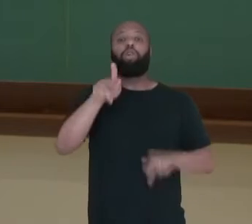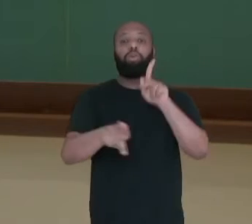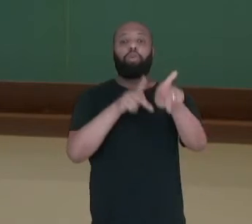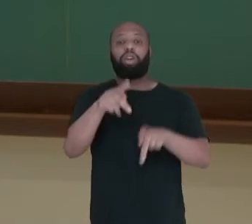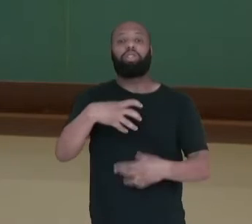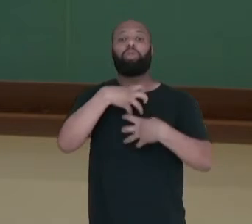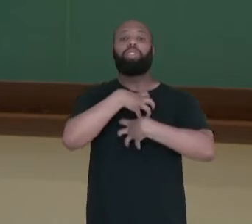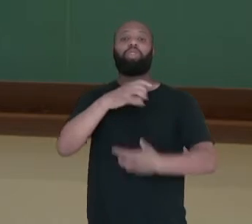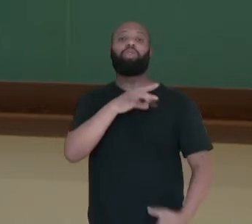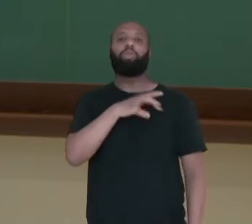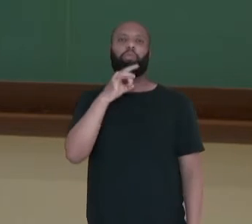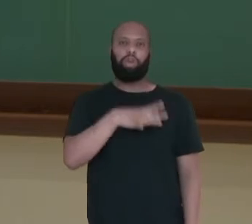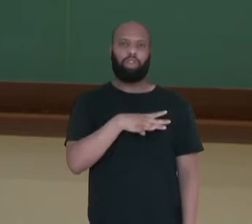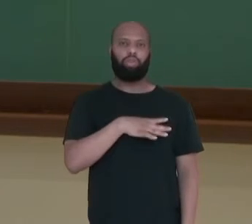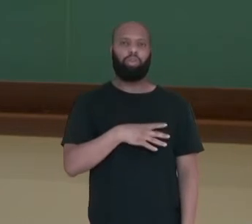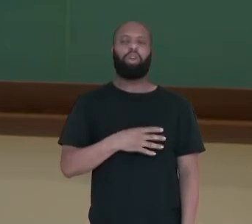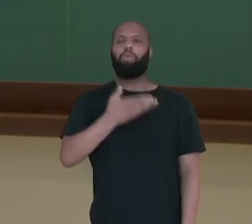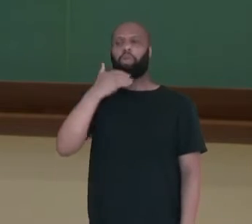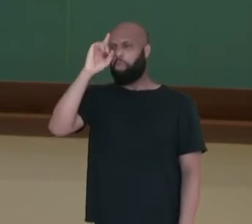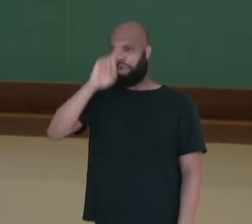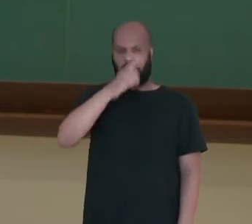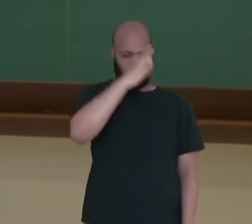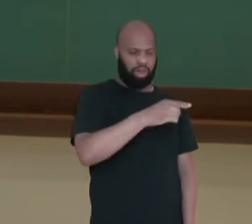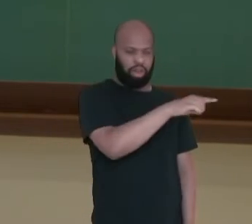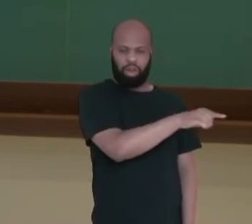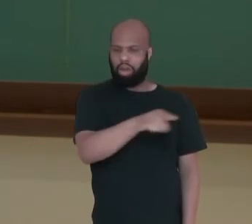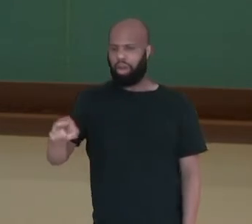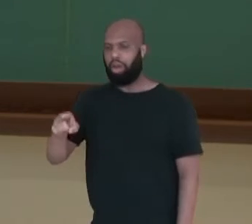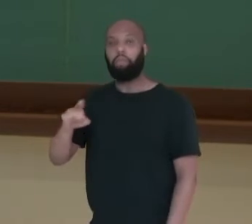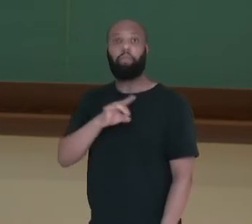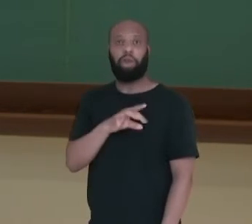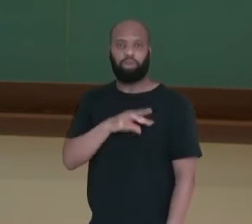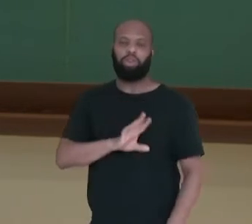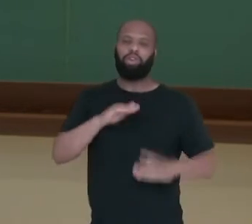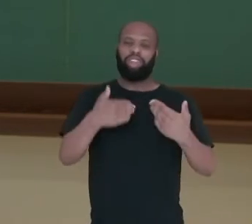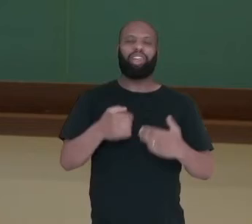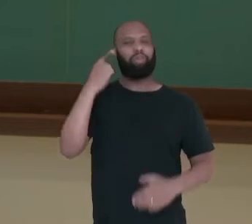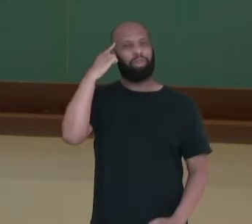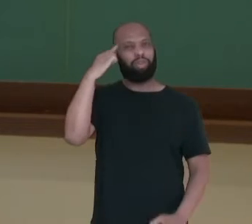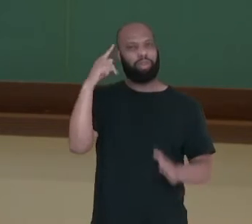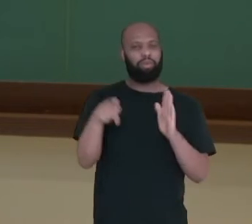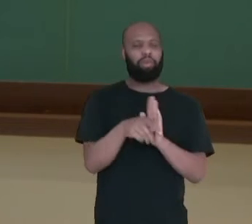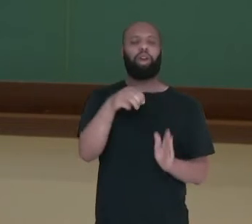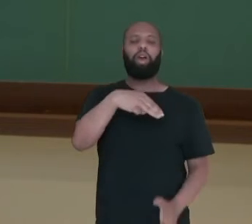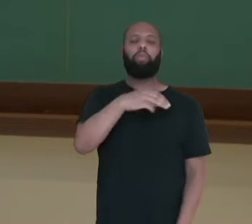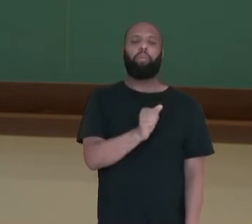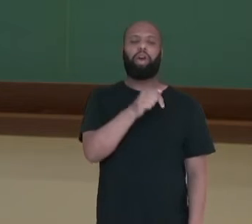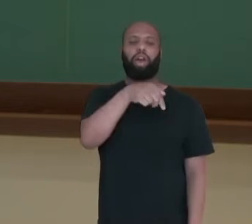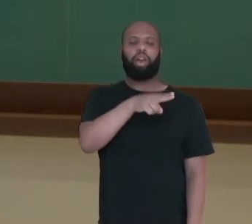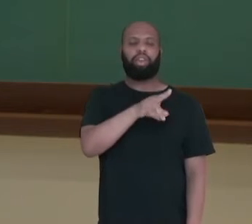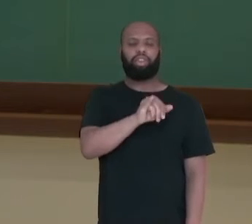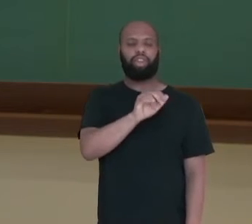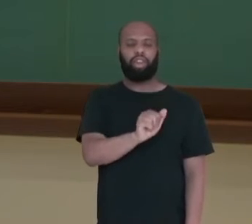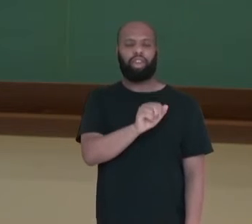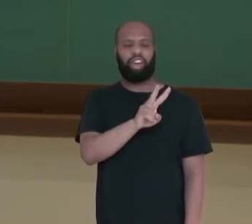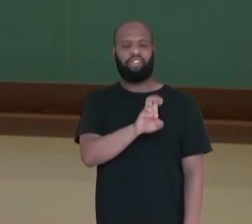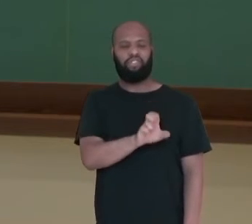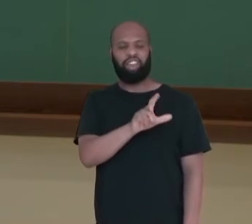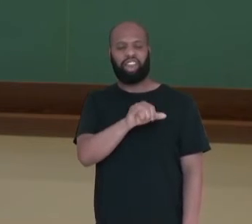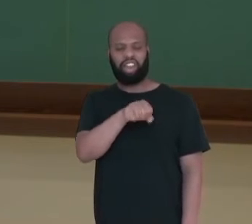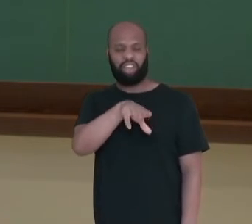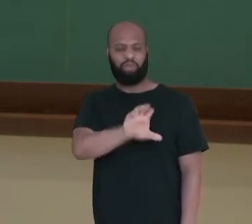que o governante seja temido. Aí a ideia do maquiavelismo, tá? Muito presente na obra do